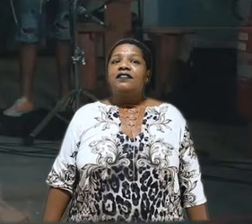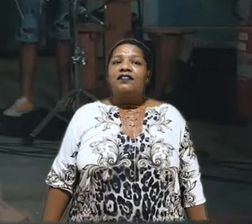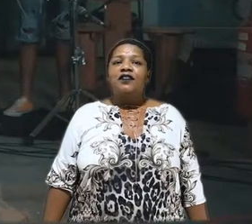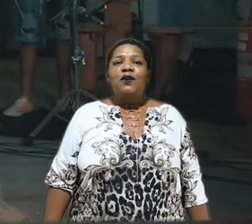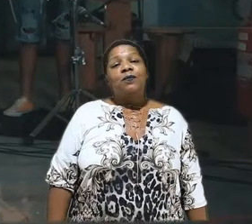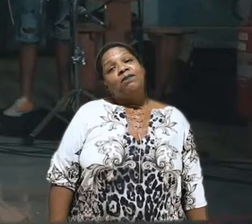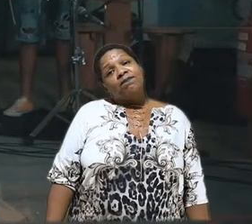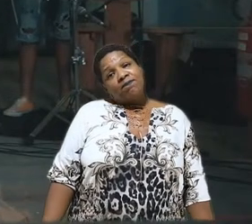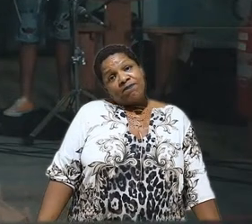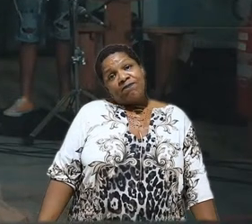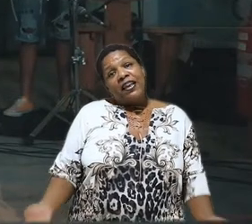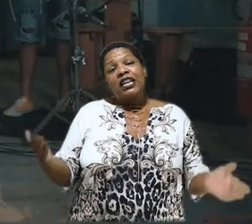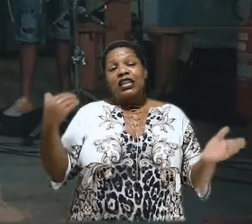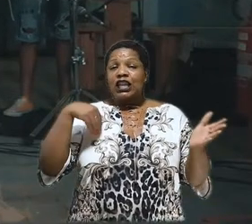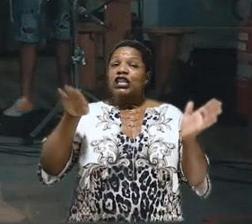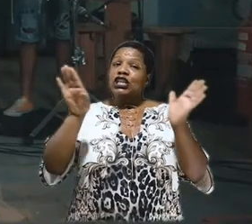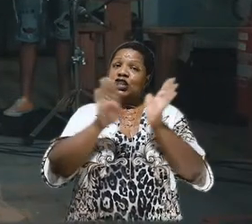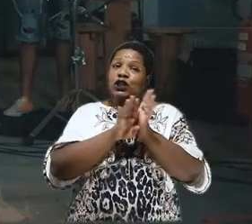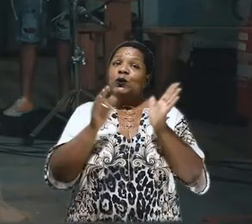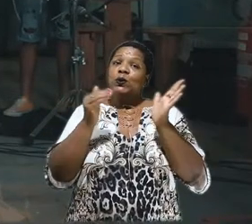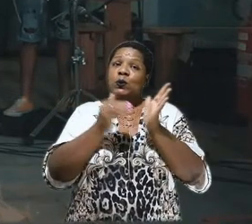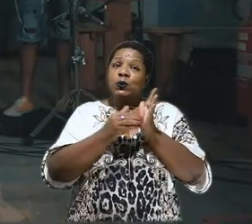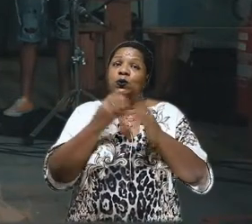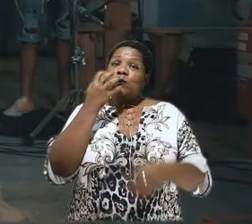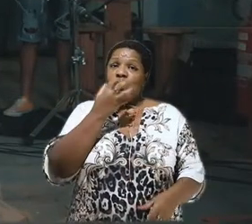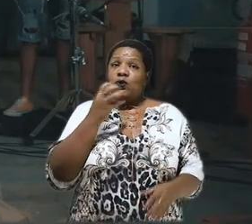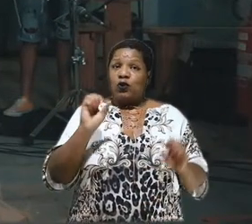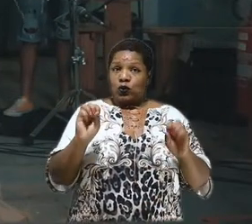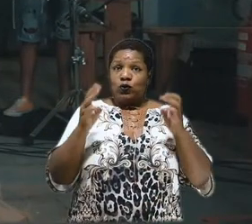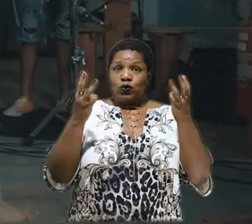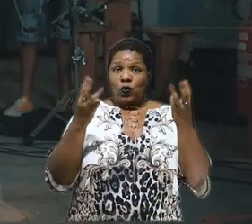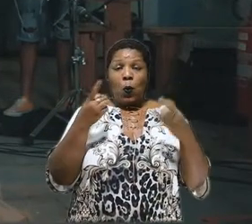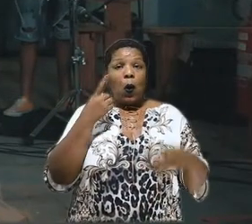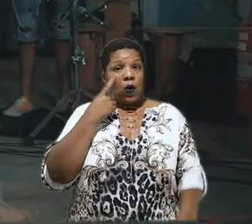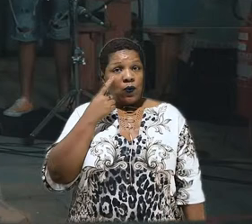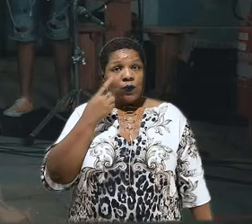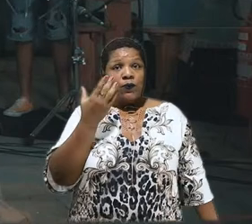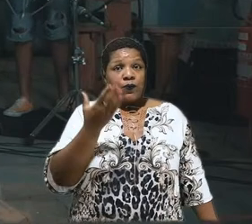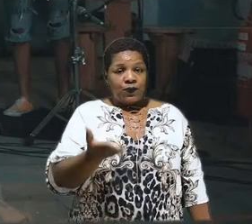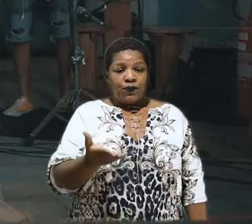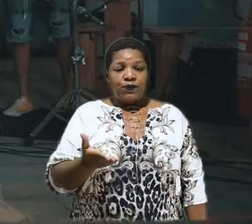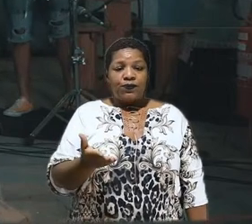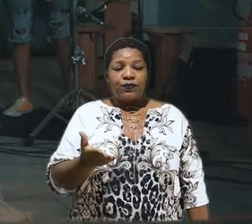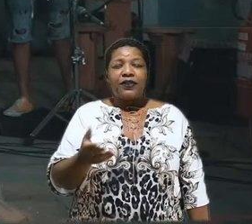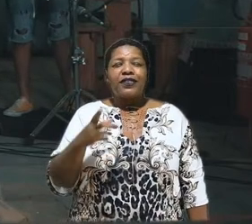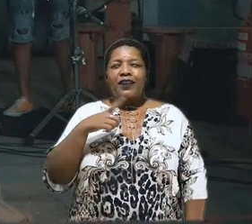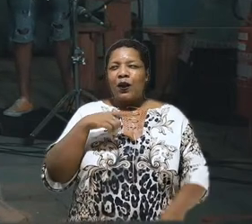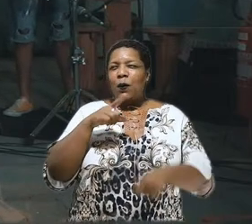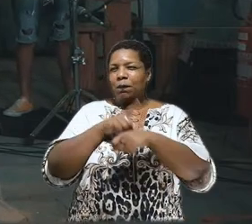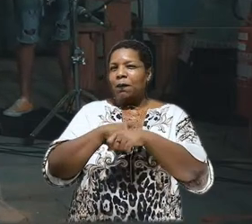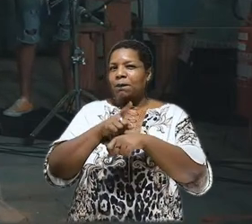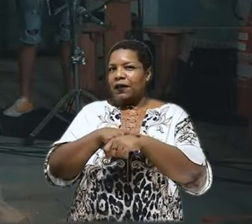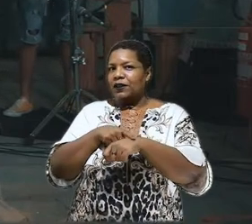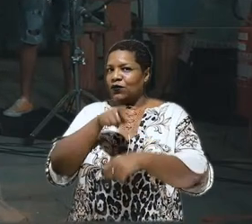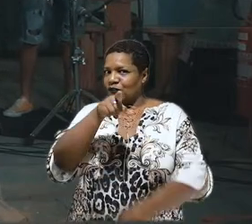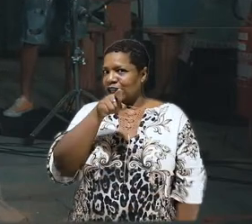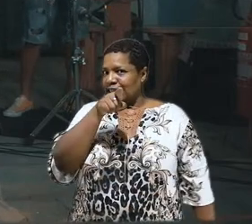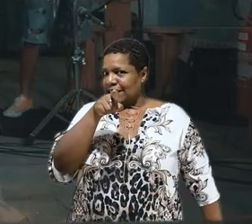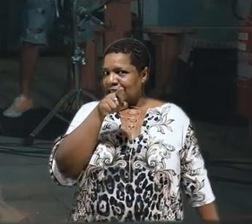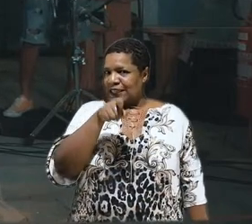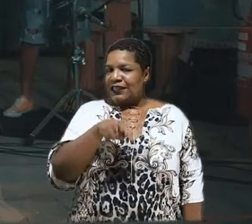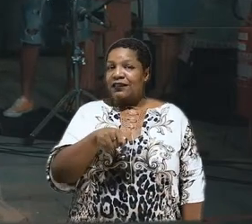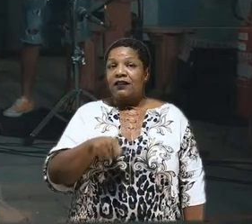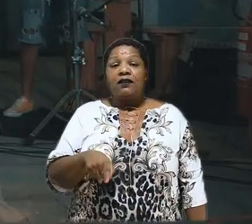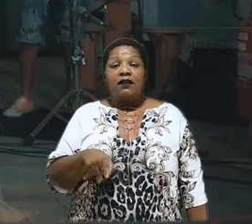e a gente tá chegando nas outras últimas músicas do show Yasmin e você